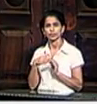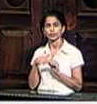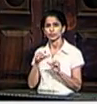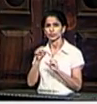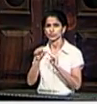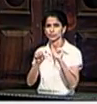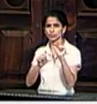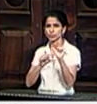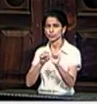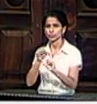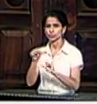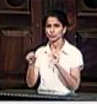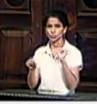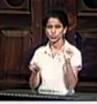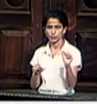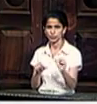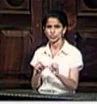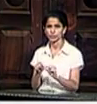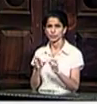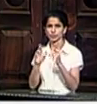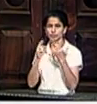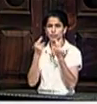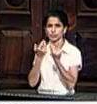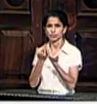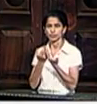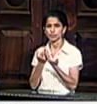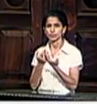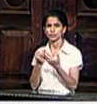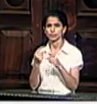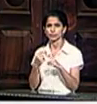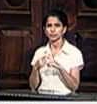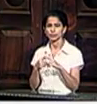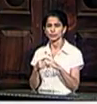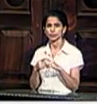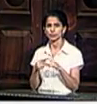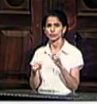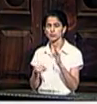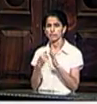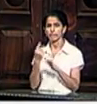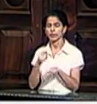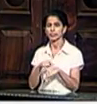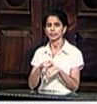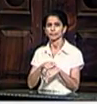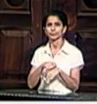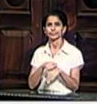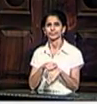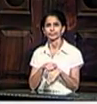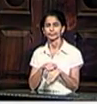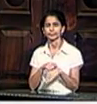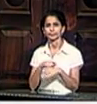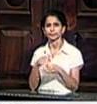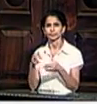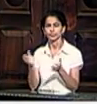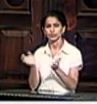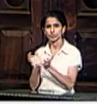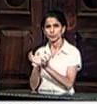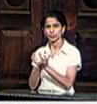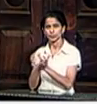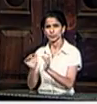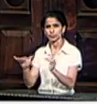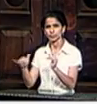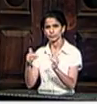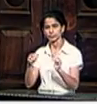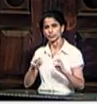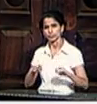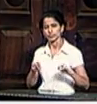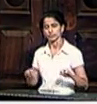transferência dessa audiência, em razão de que ele estaria no primeiro horário da manhã, recebendo não só o chefe da